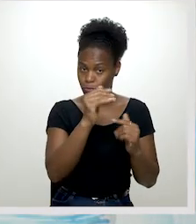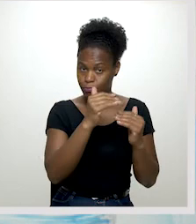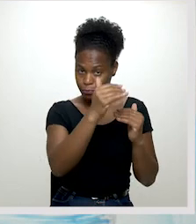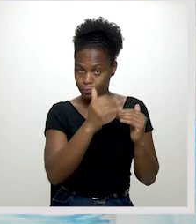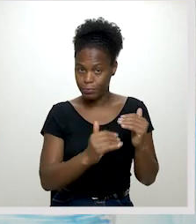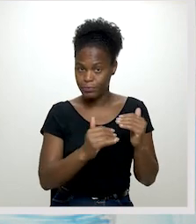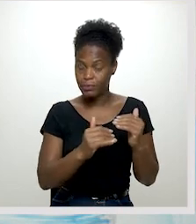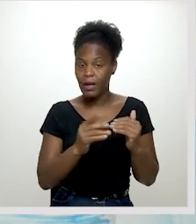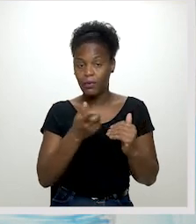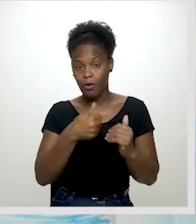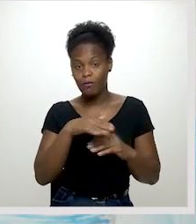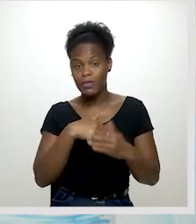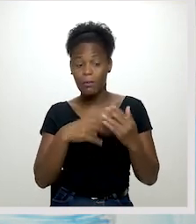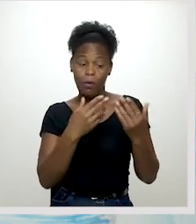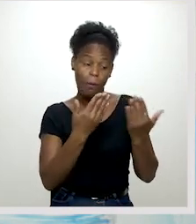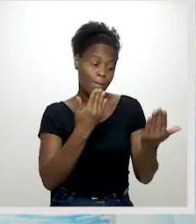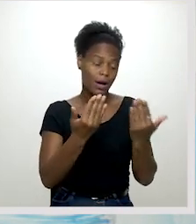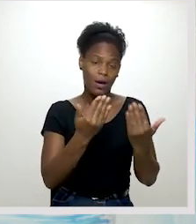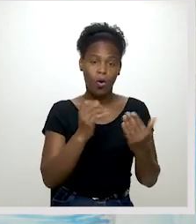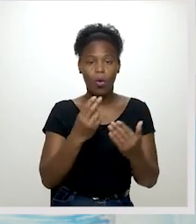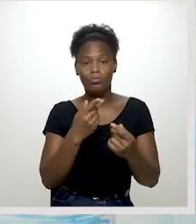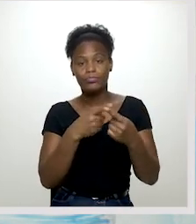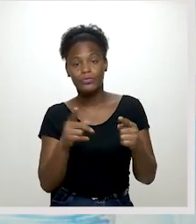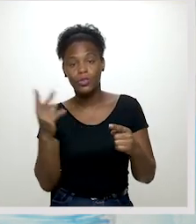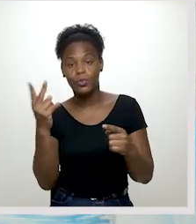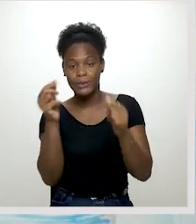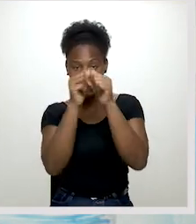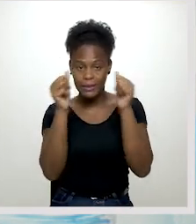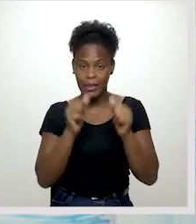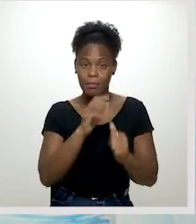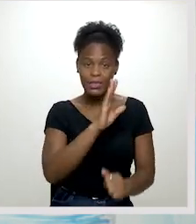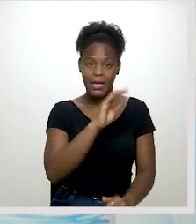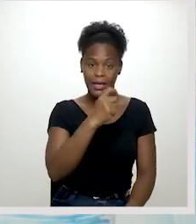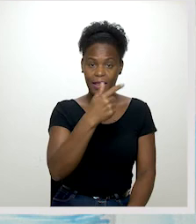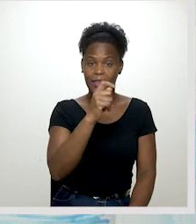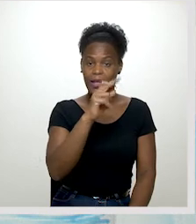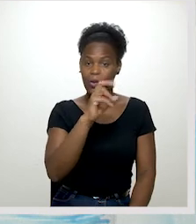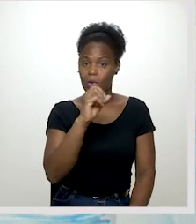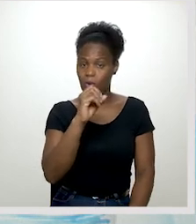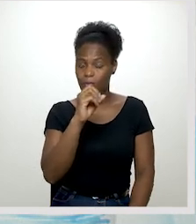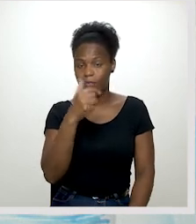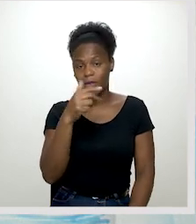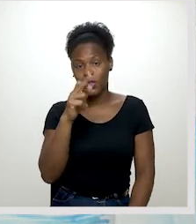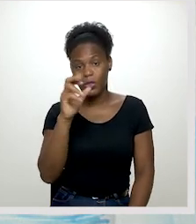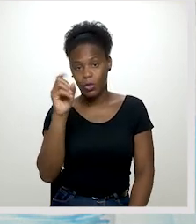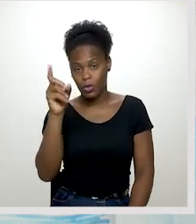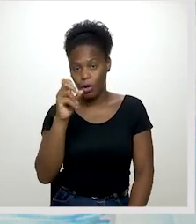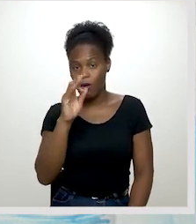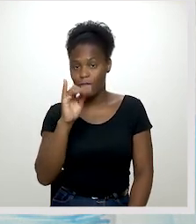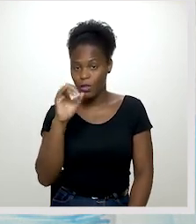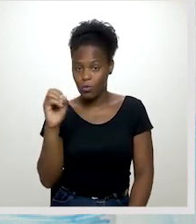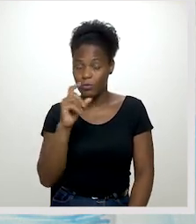pontos. Comparamos ou diferenciamos os dois sistemas, que é heterotróficos e autotróficos, volto